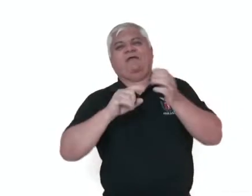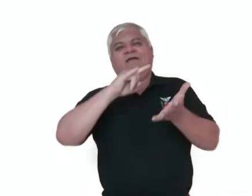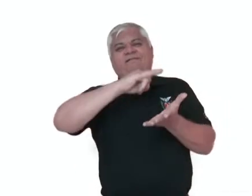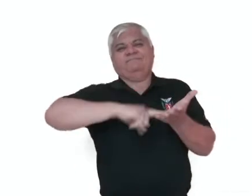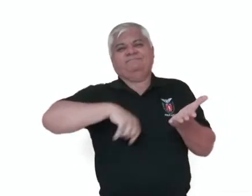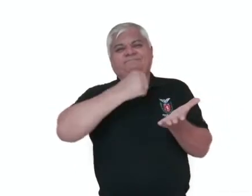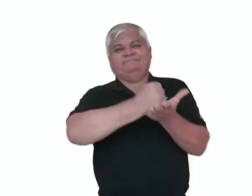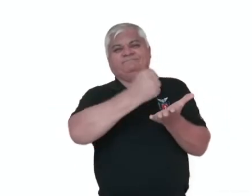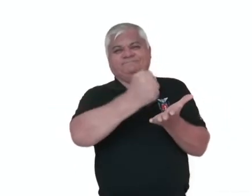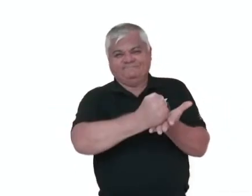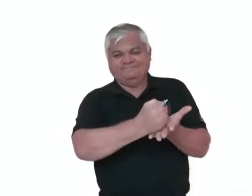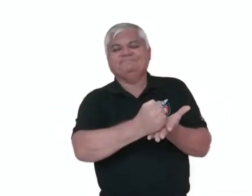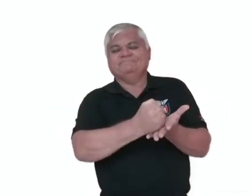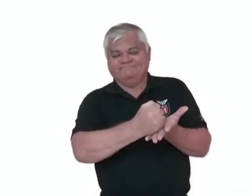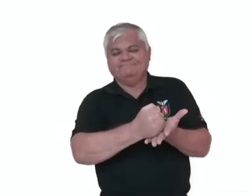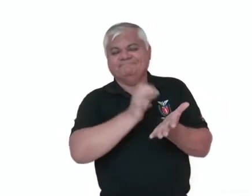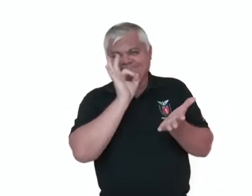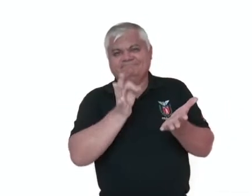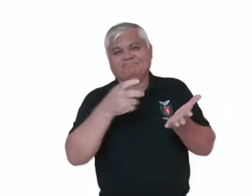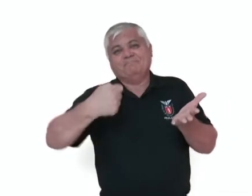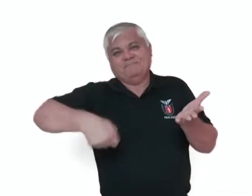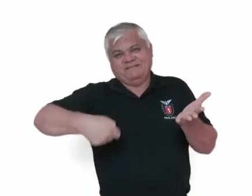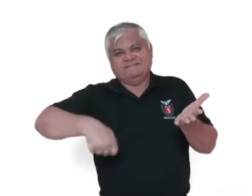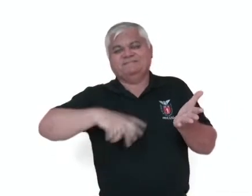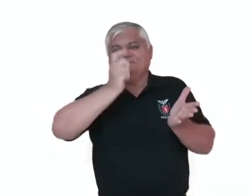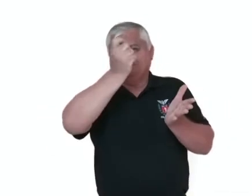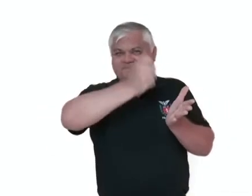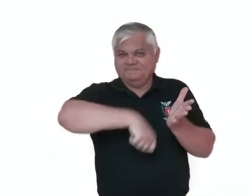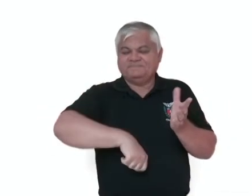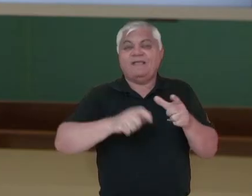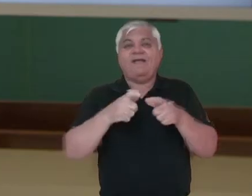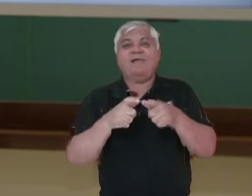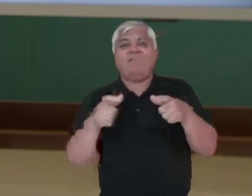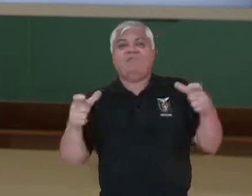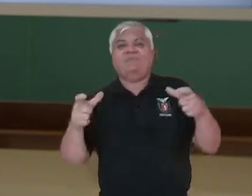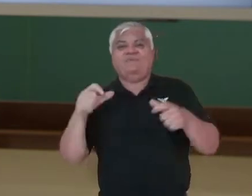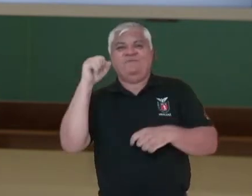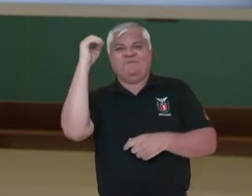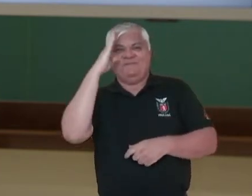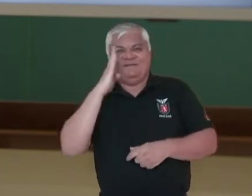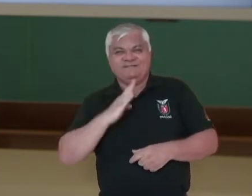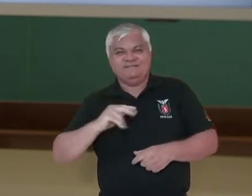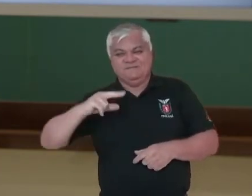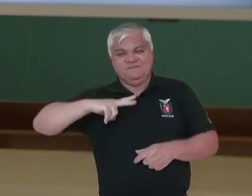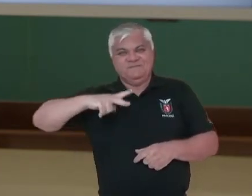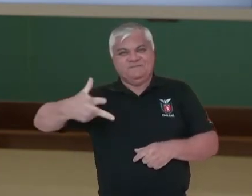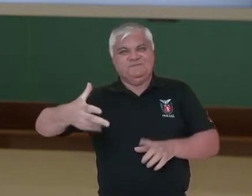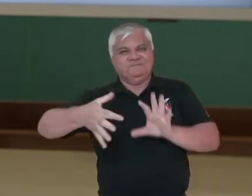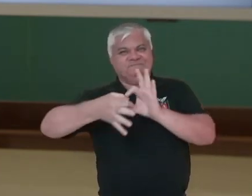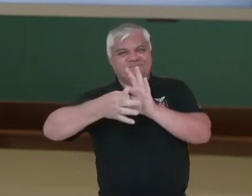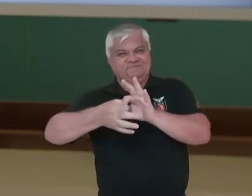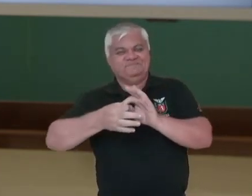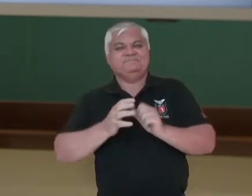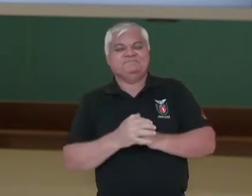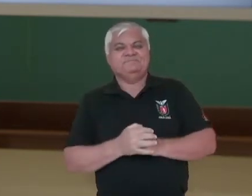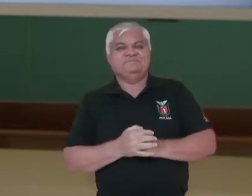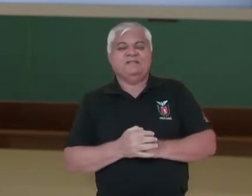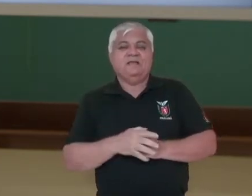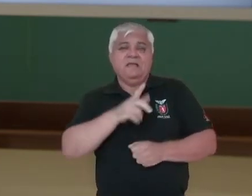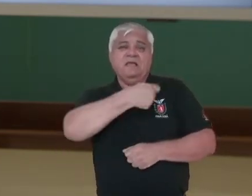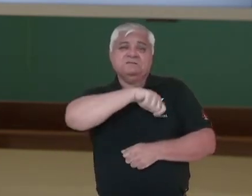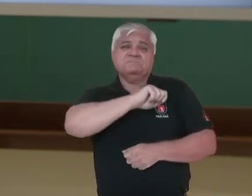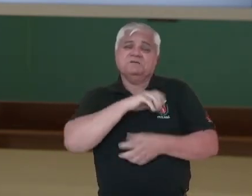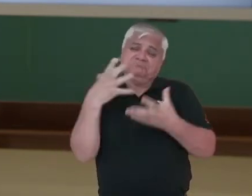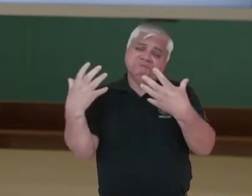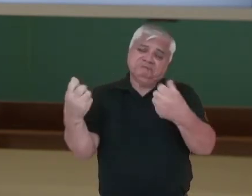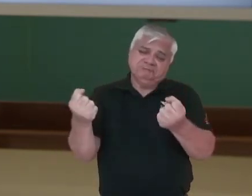para regulamentar essa ampliação ali das terras que Portugal fez. Aí a Espanha e Portugal assinam